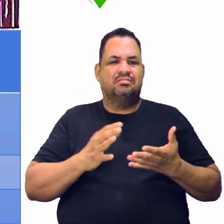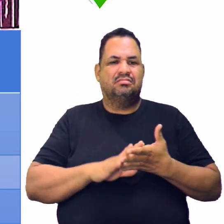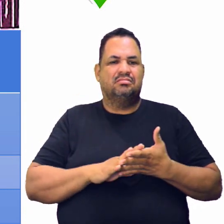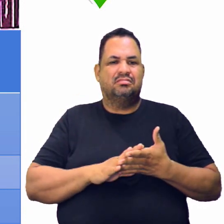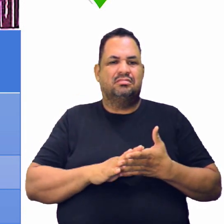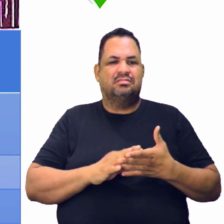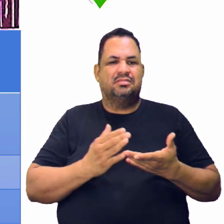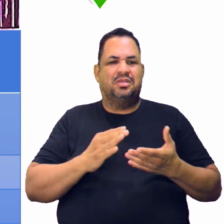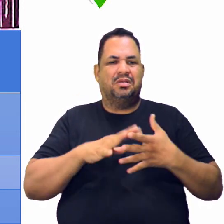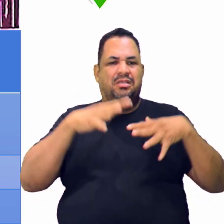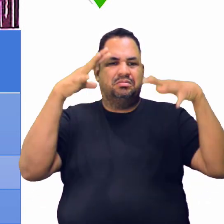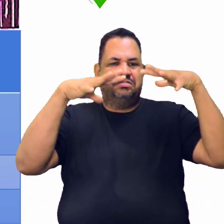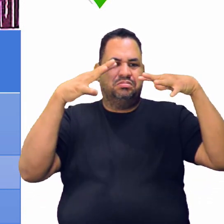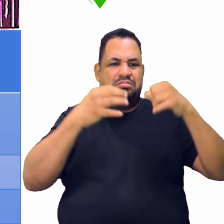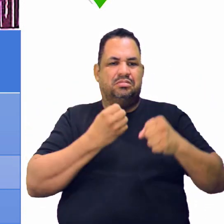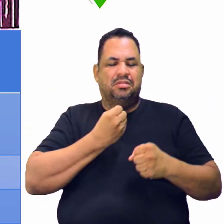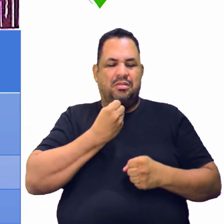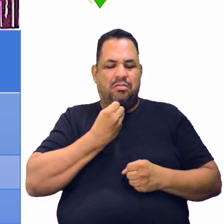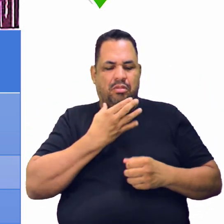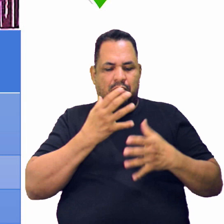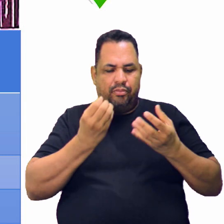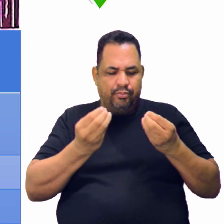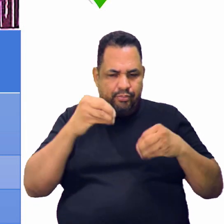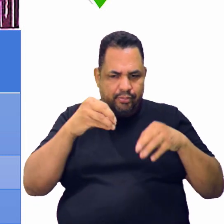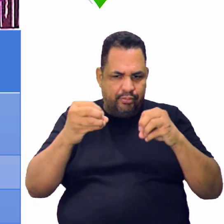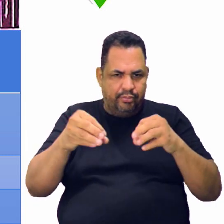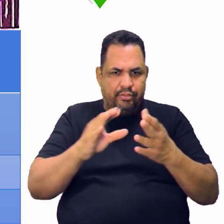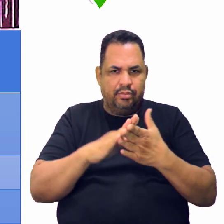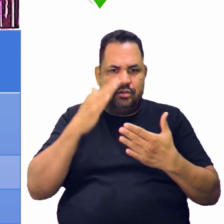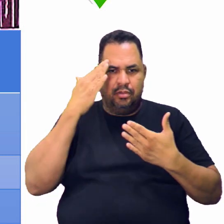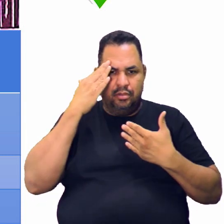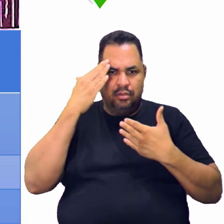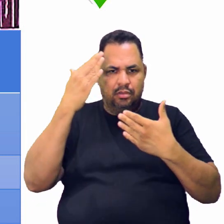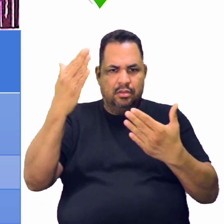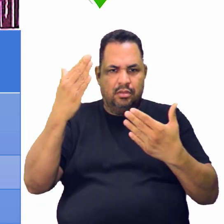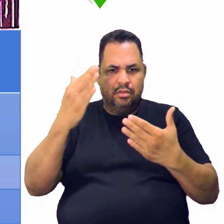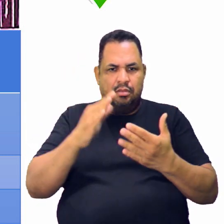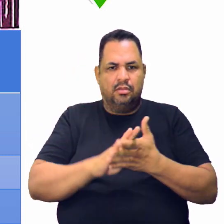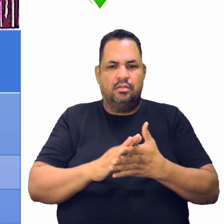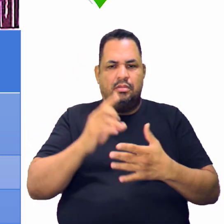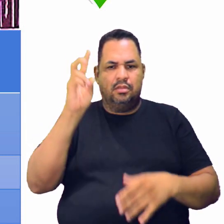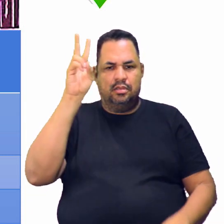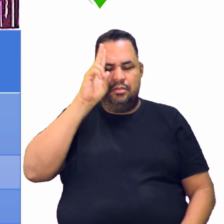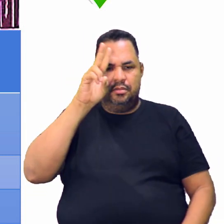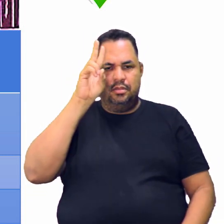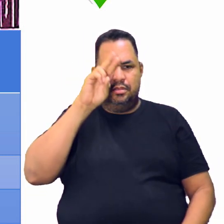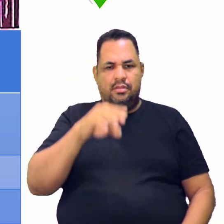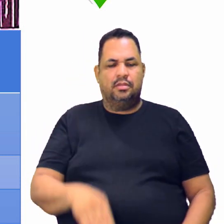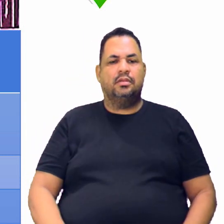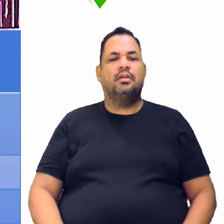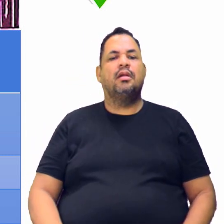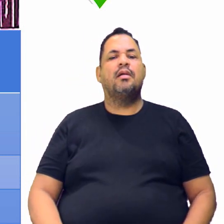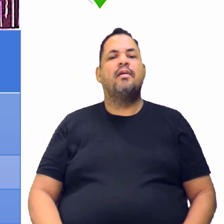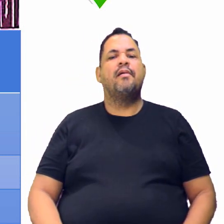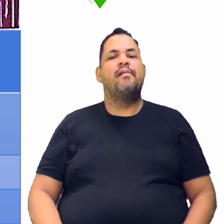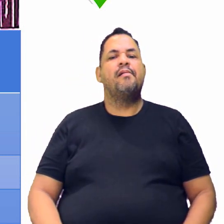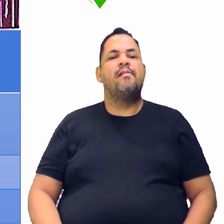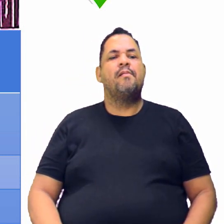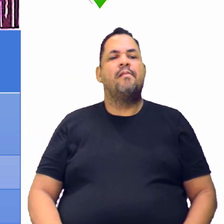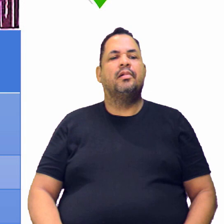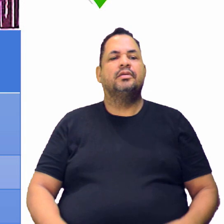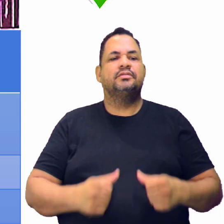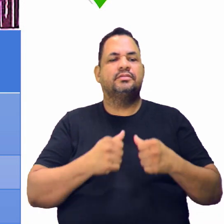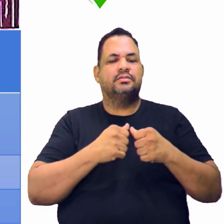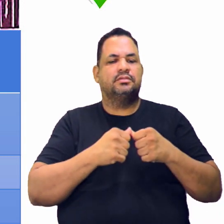a chuva faz bem às plantinhas. Obrigado por me lembrar disso. Então, quando ele fala assim,